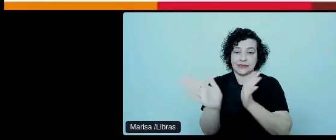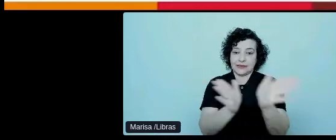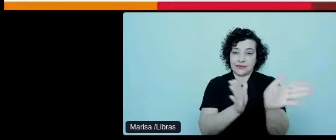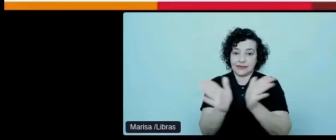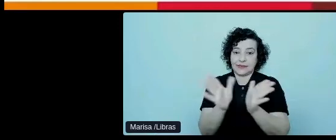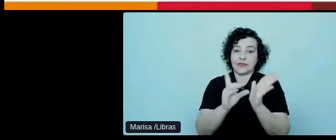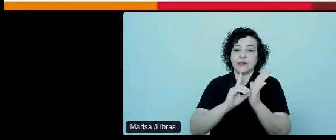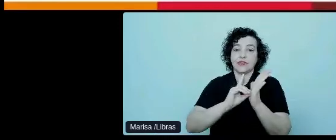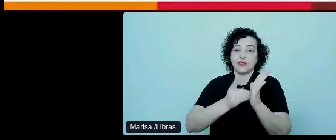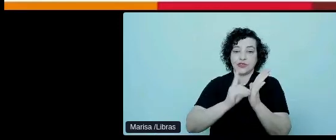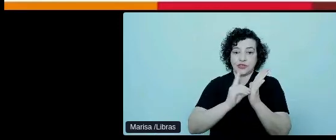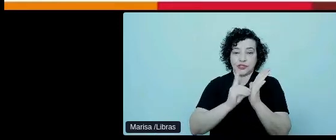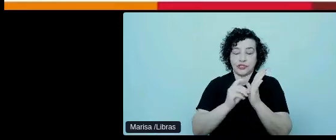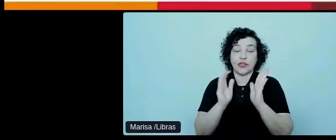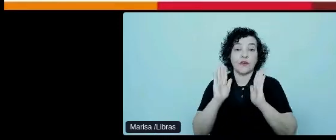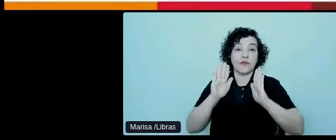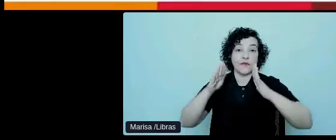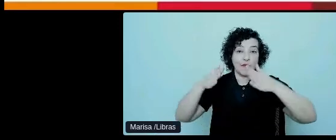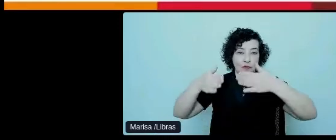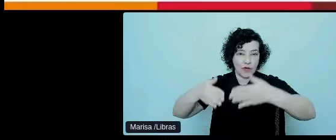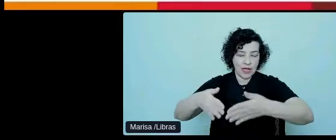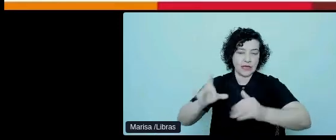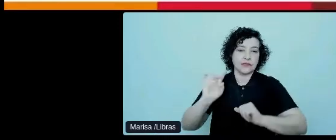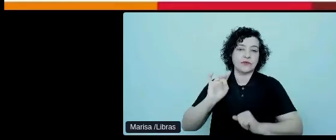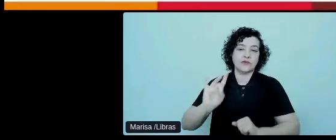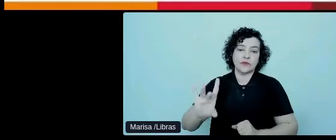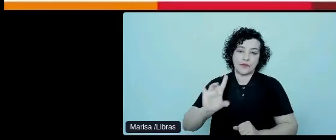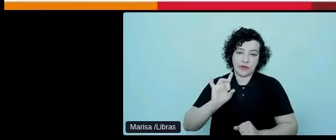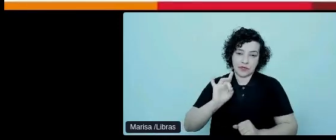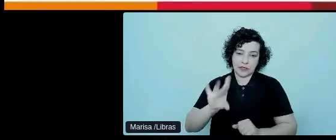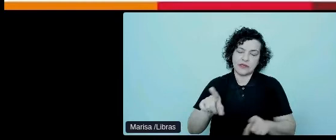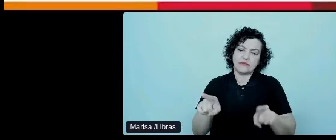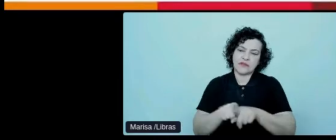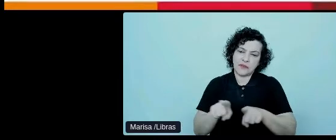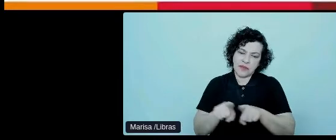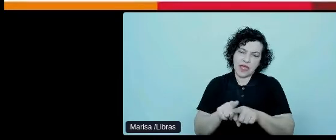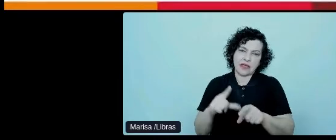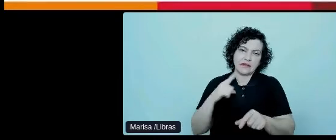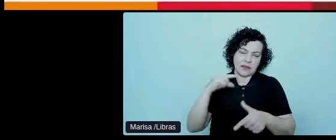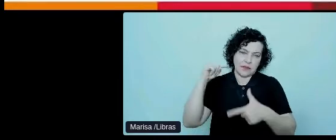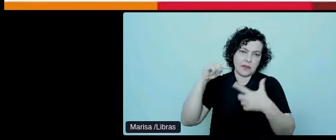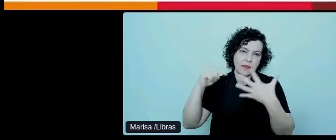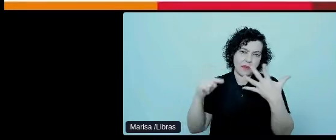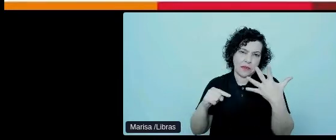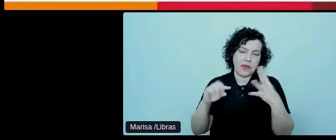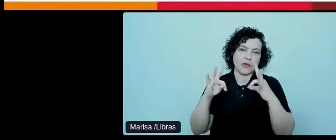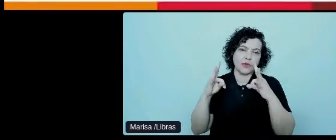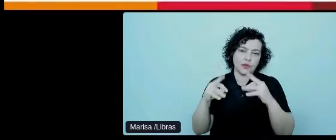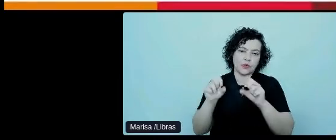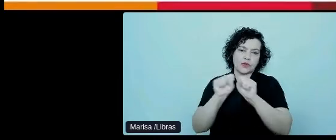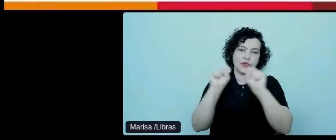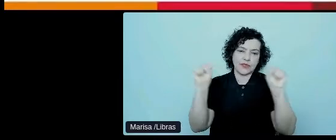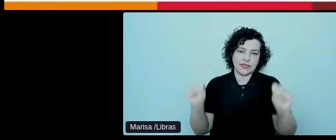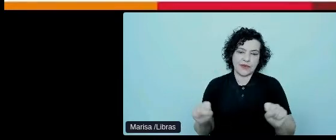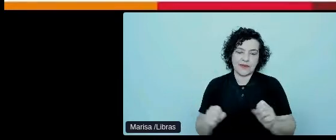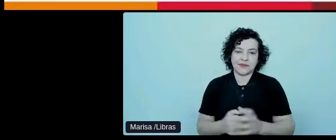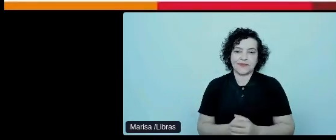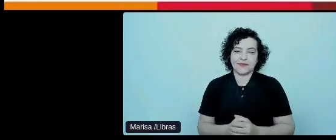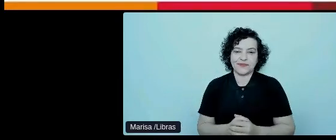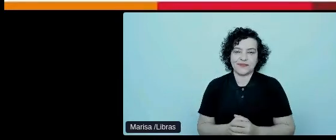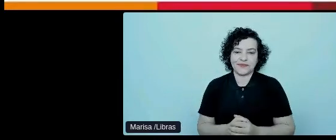digital, mais voltado para o automatizado, mas inclui todo o sistema. Certinho? Vamos